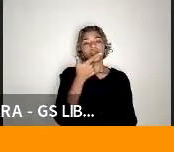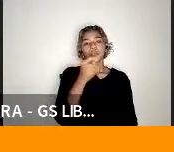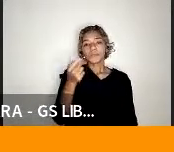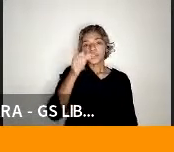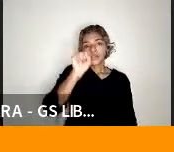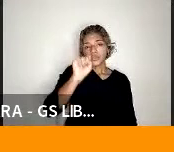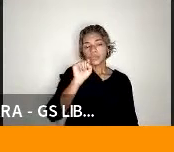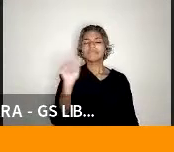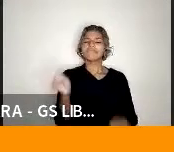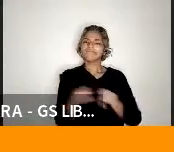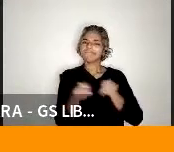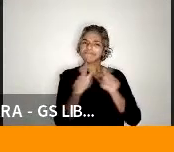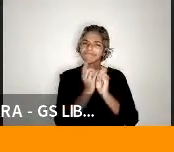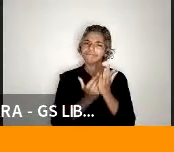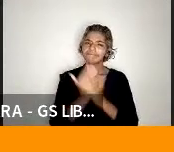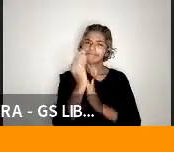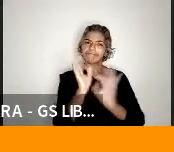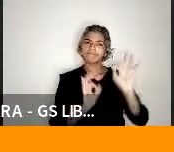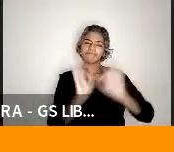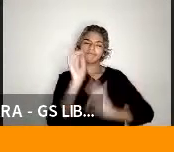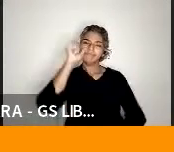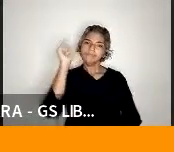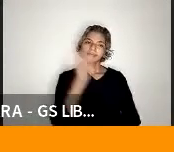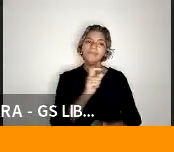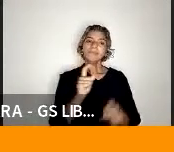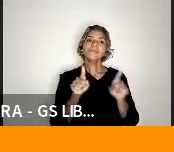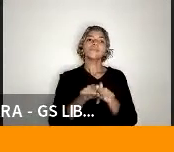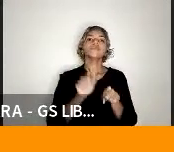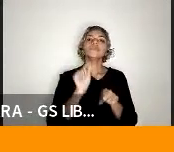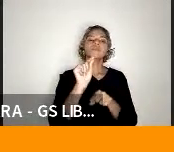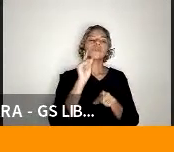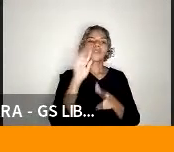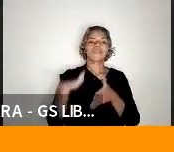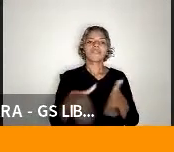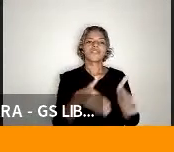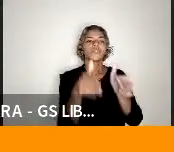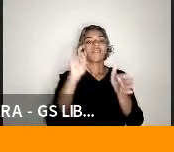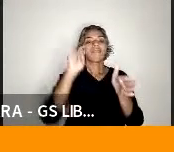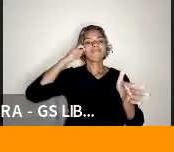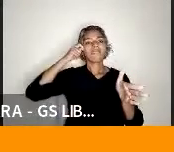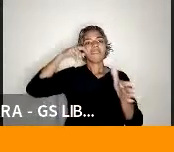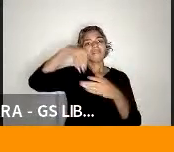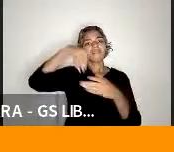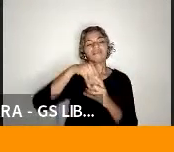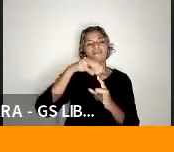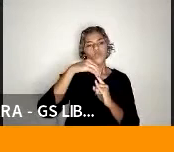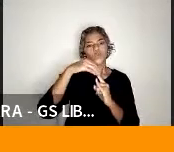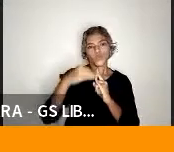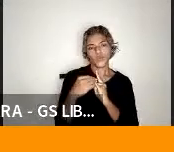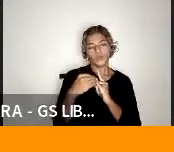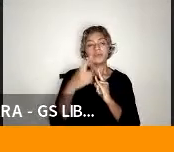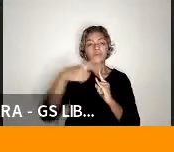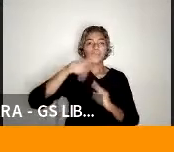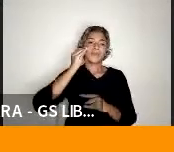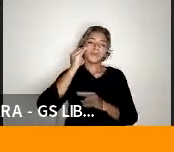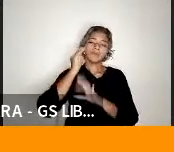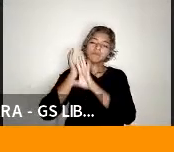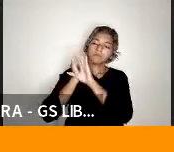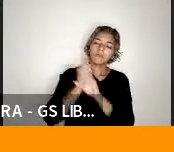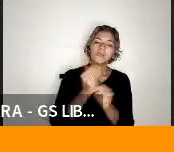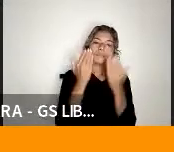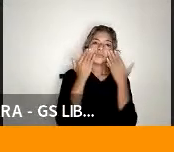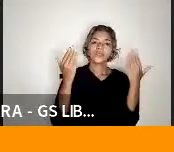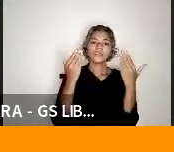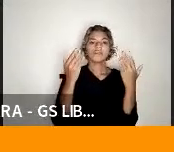projeto bem interessante aqui na instituição, que se chama Trajetórias Negras na Fiocruz, em que a gente tem tentado, né, dar visibilidade,